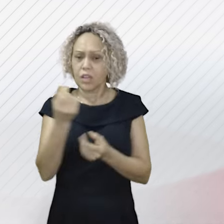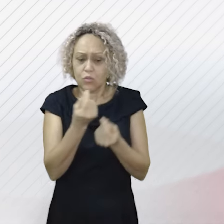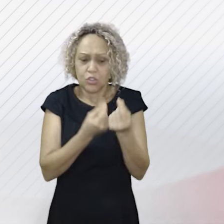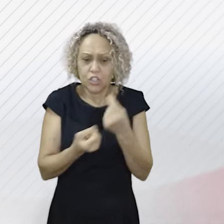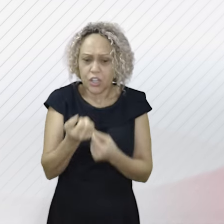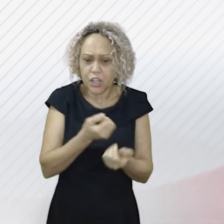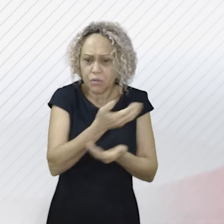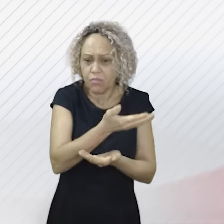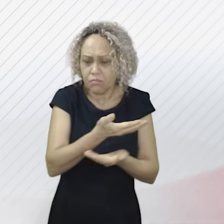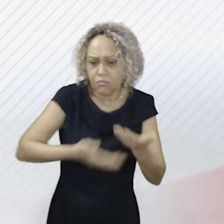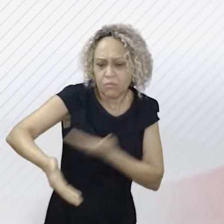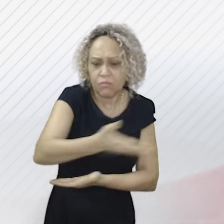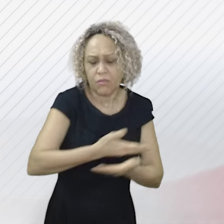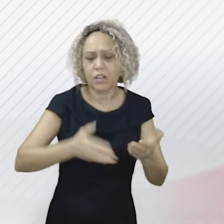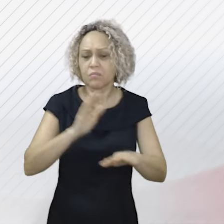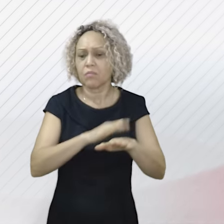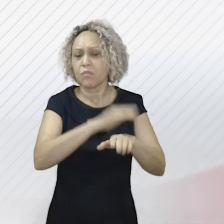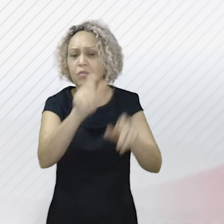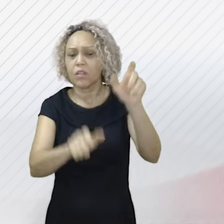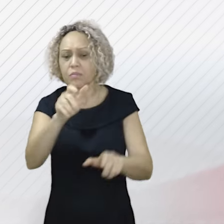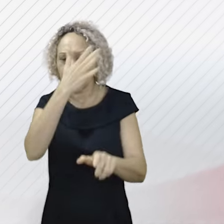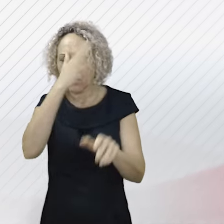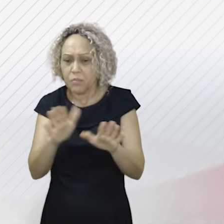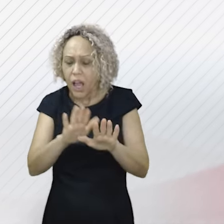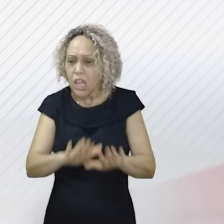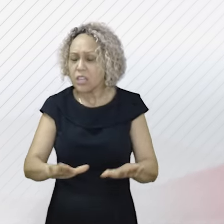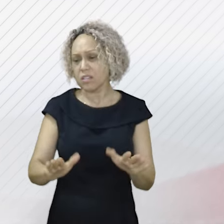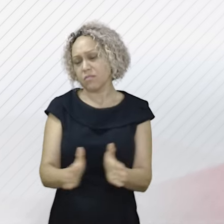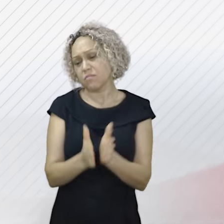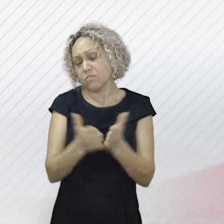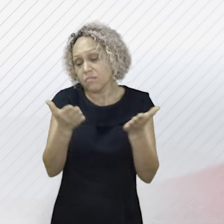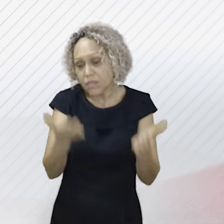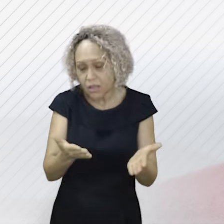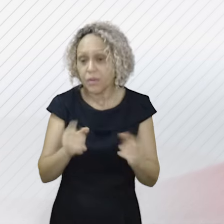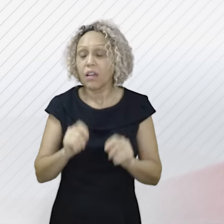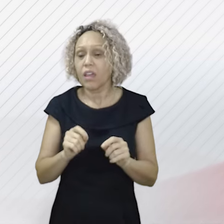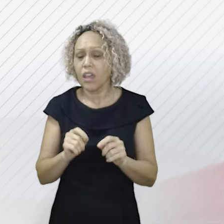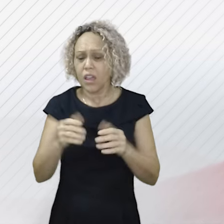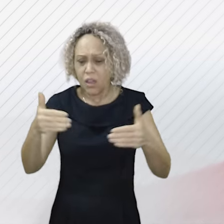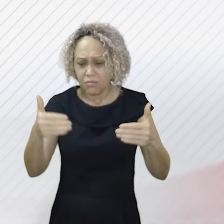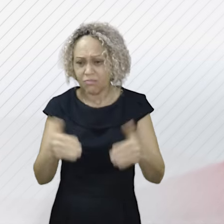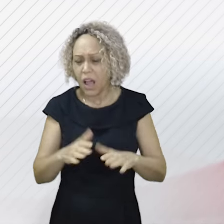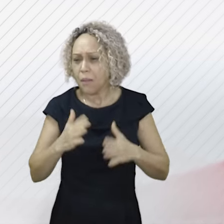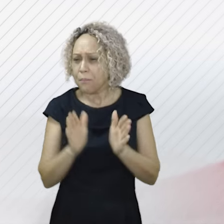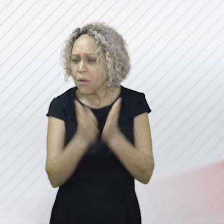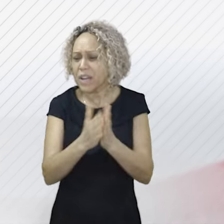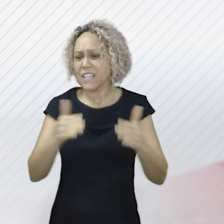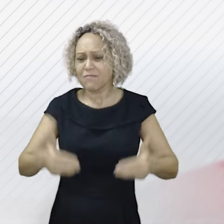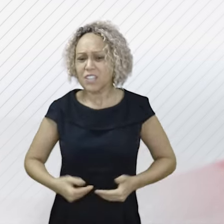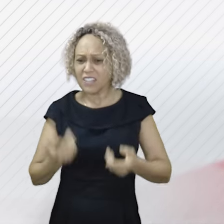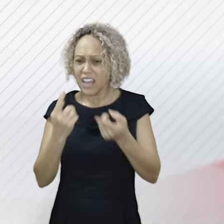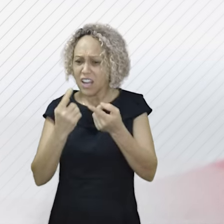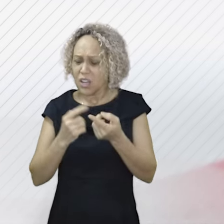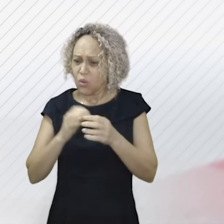dinheiro circular e chegar nas mãos das pessoas mais humildes, para reverter o quadro de miséria e criar um país